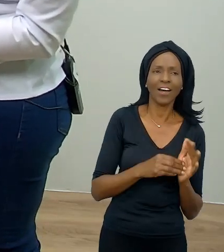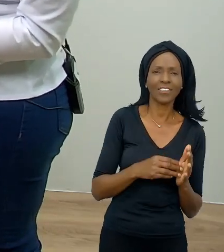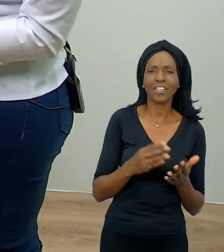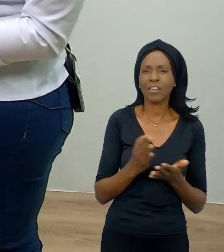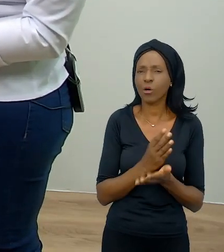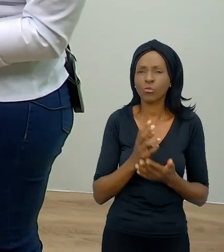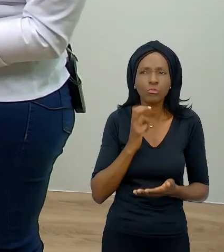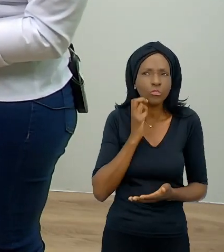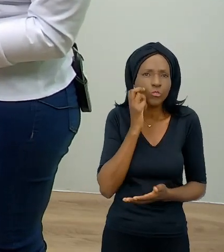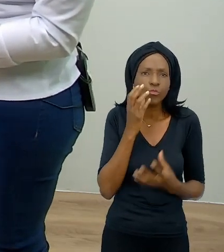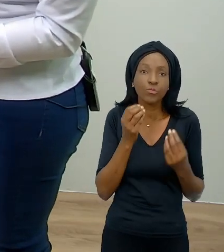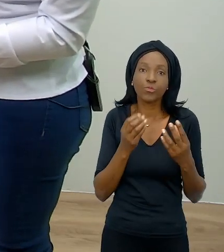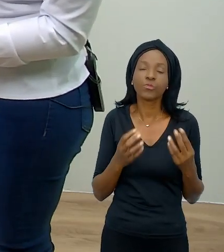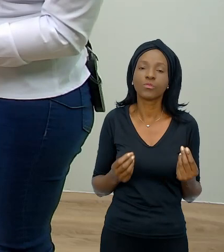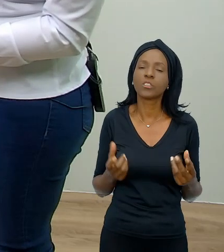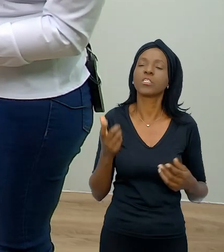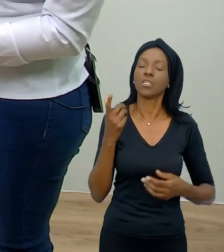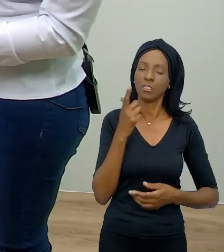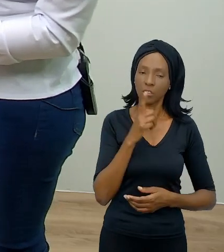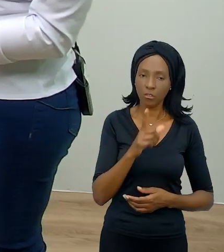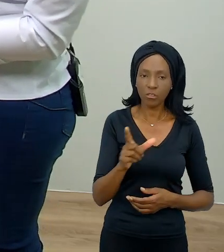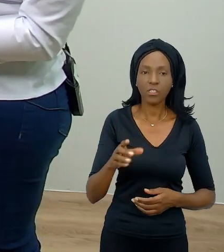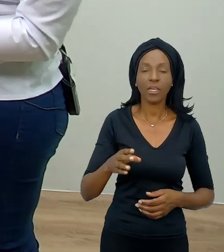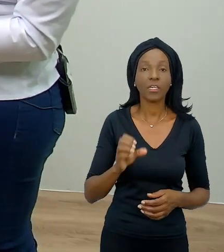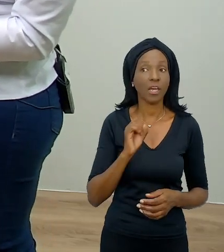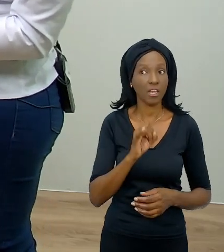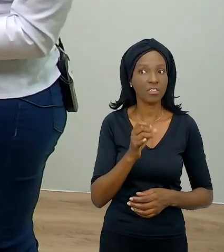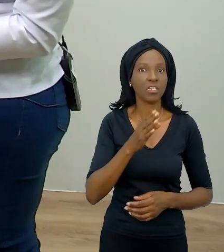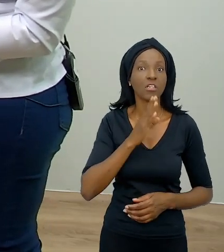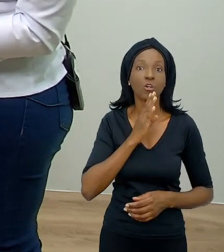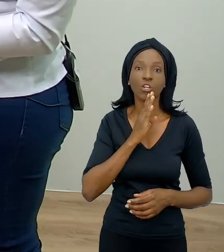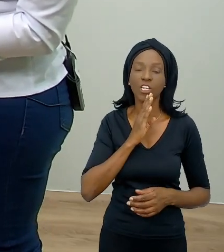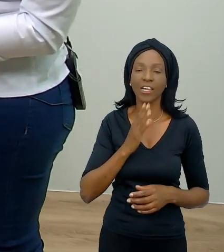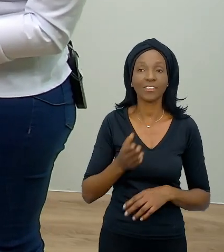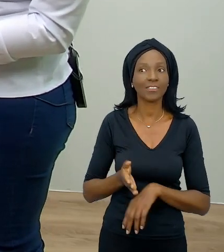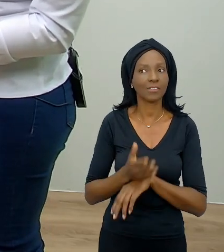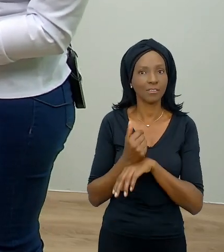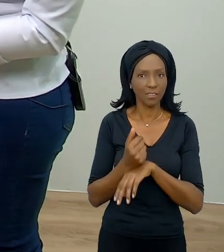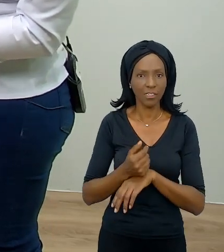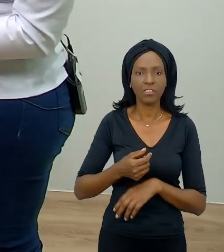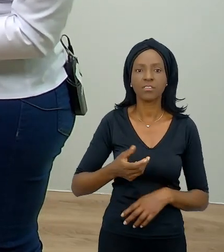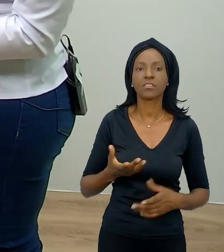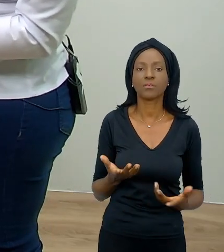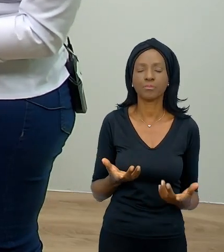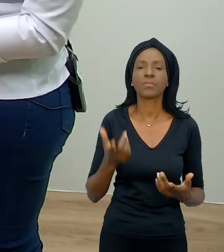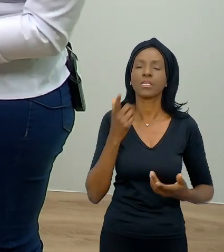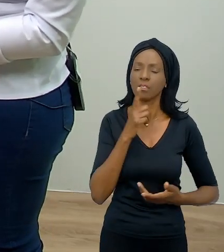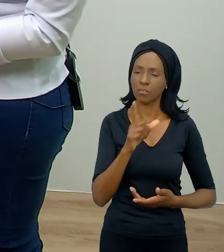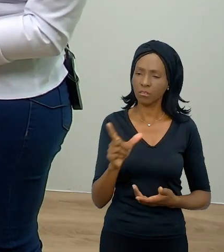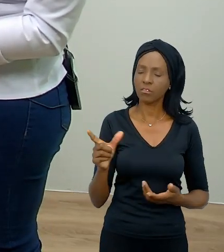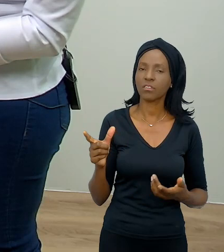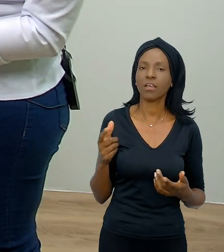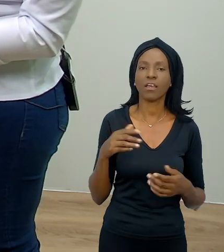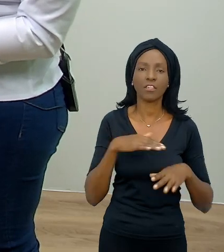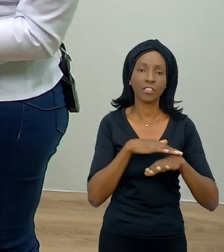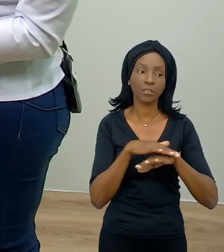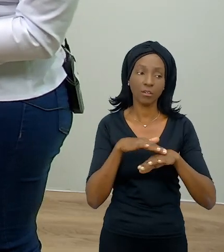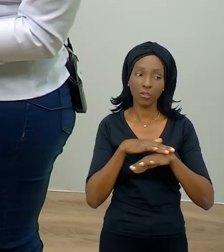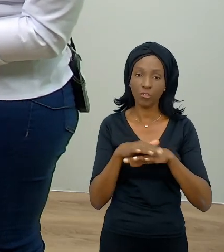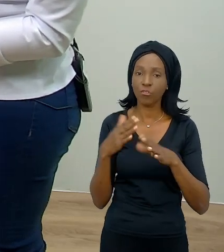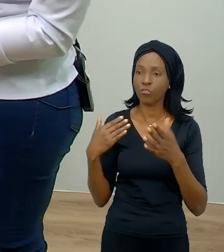que ele consegue, que ele conhece, né? Já tem um conhecimento prévio, e ele vai conseguindo, por meio da